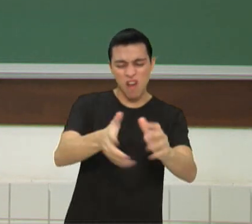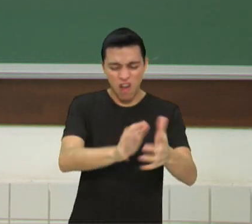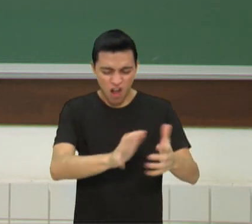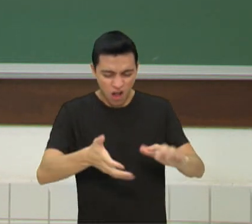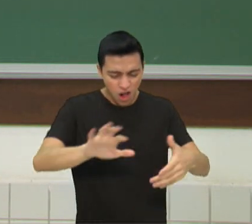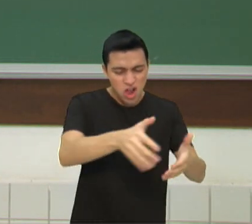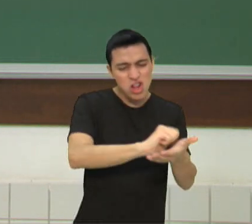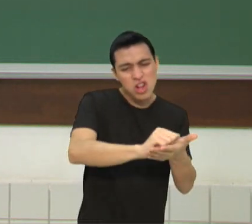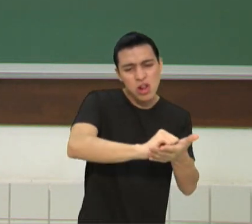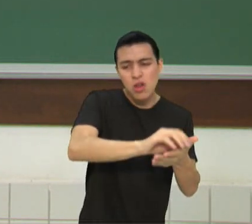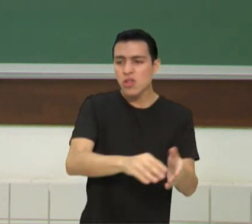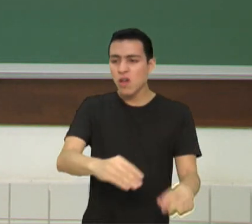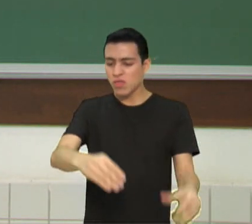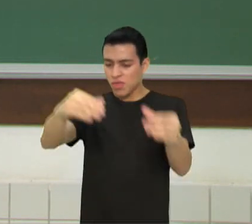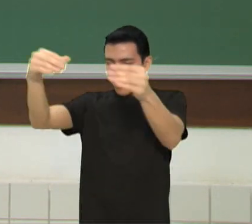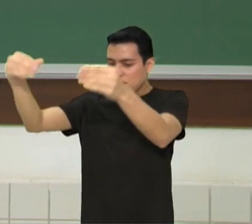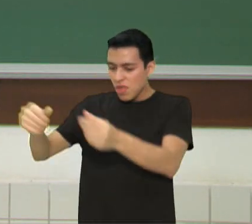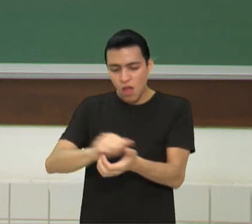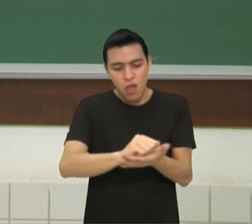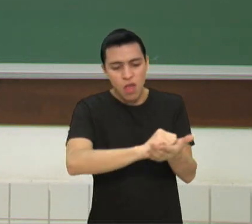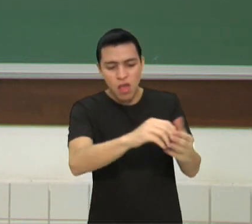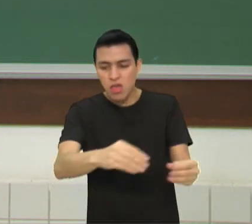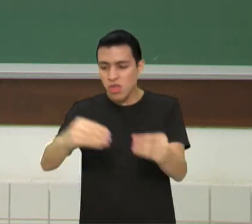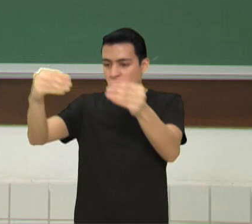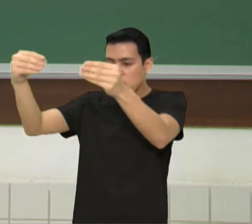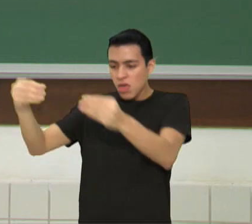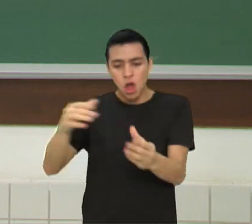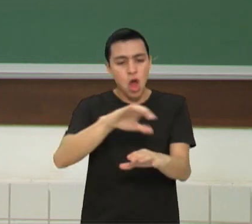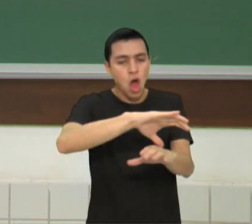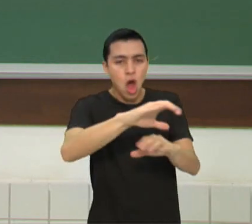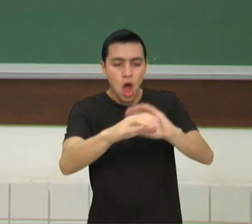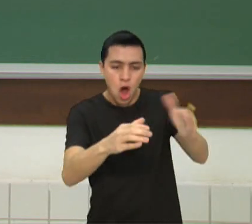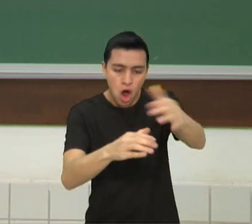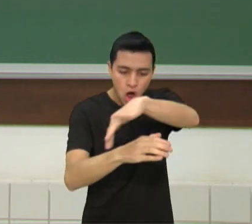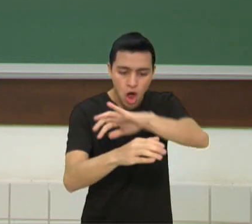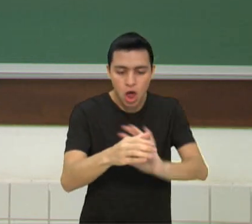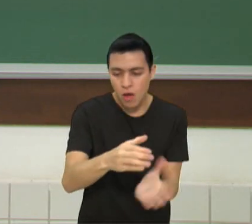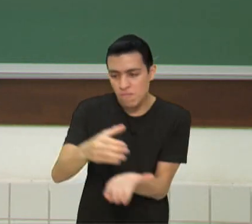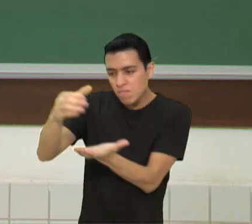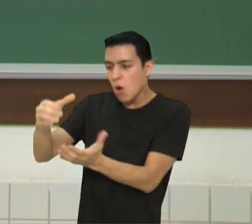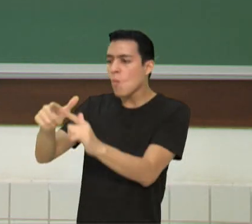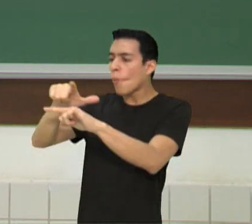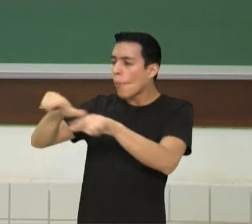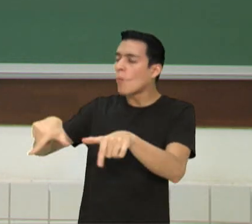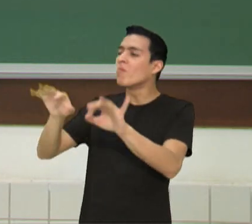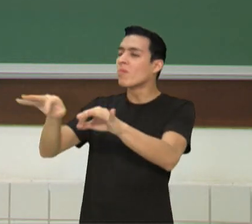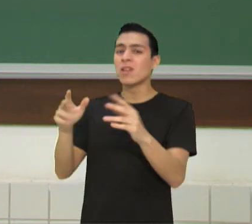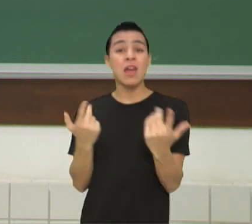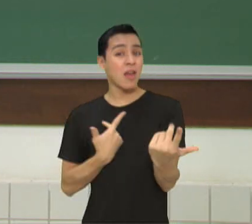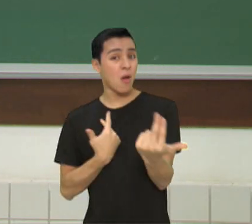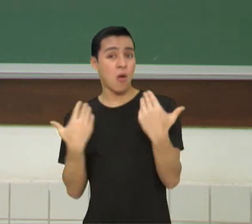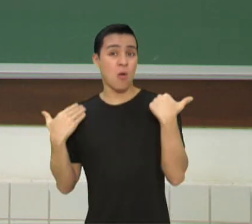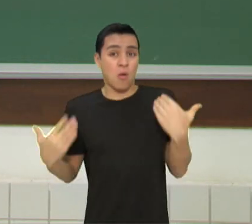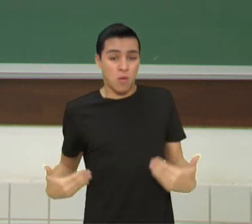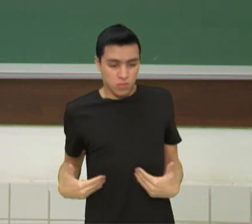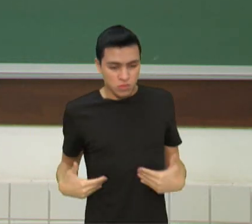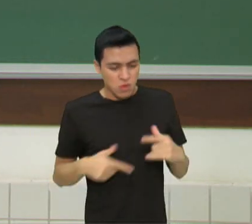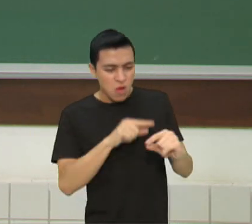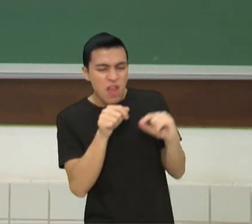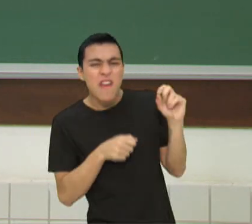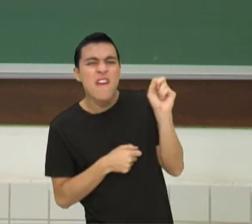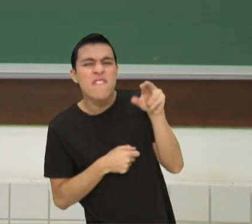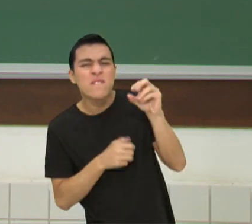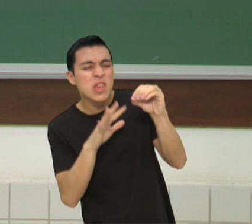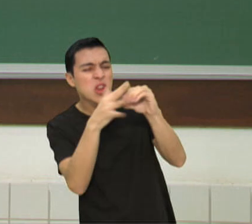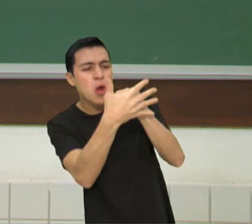engordurando a louça e consegue deixá-la limpa? O mesmo processo é no nosso corpo. Você dissolvendo esse lipídio, ele vai